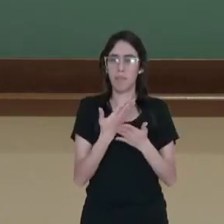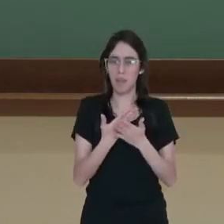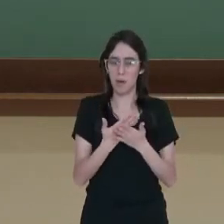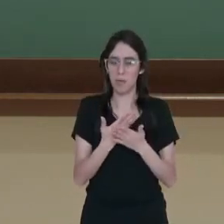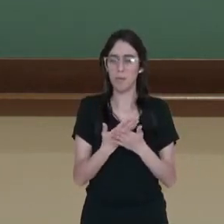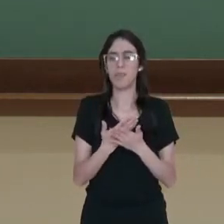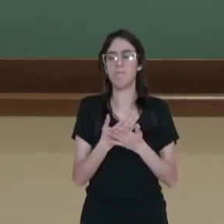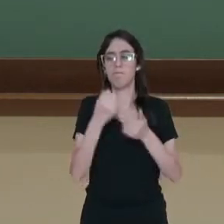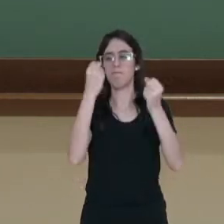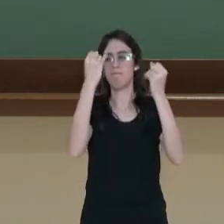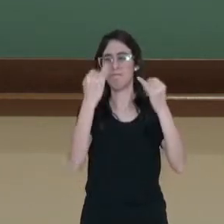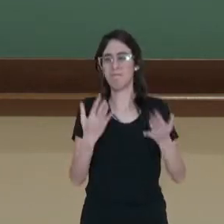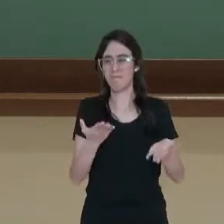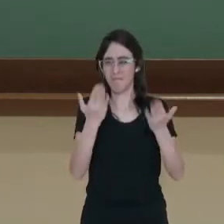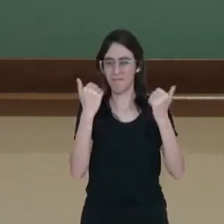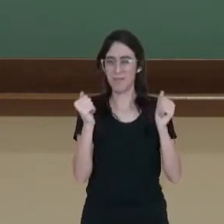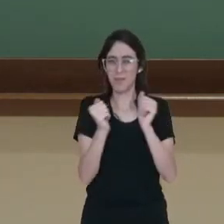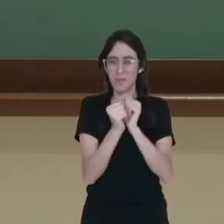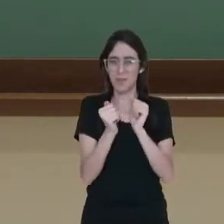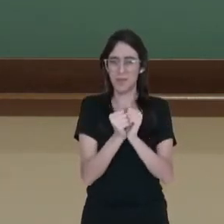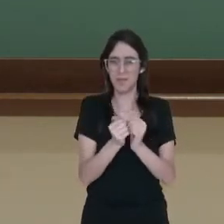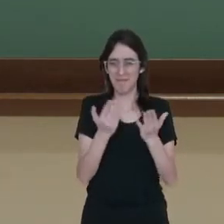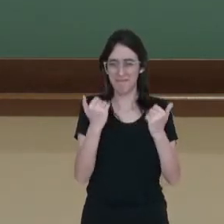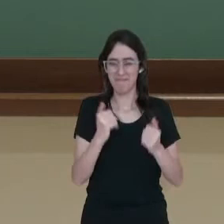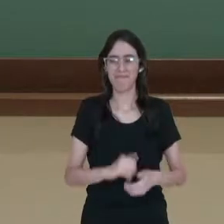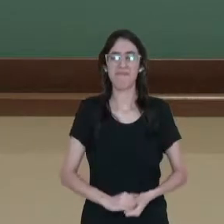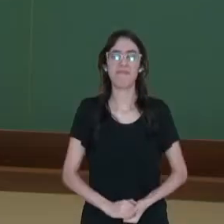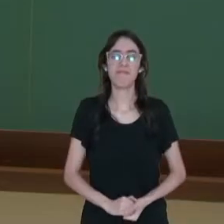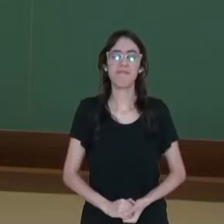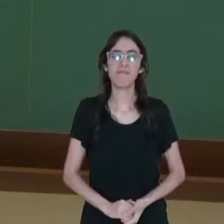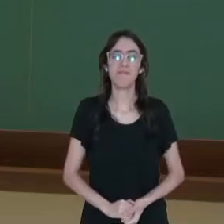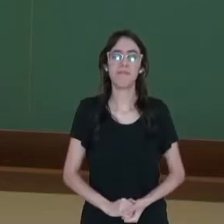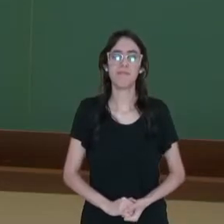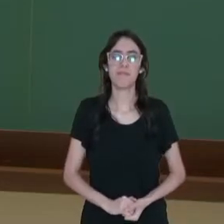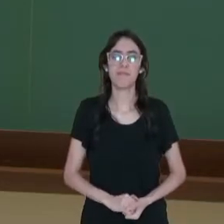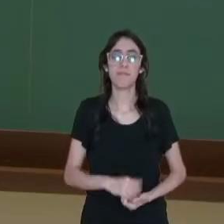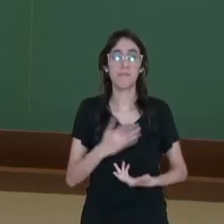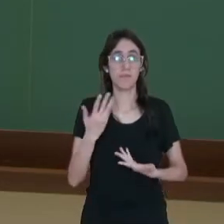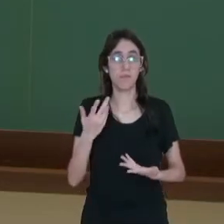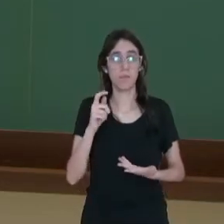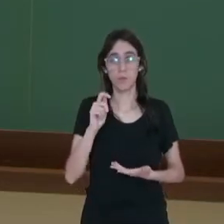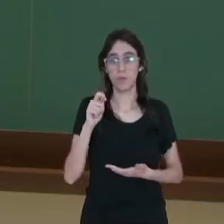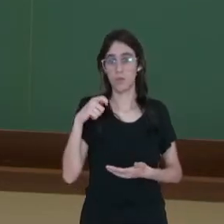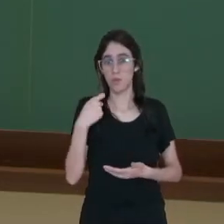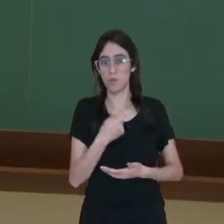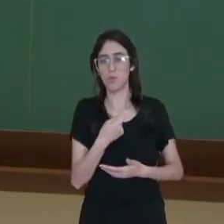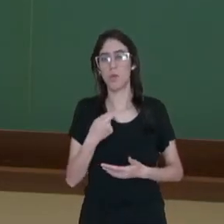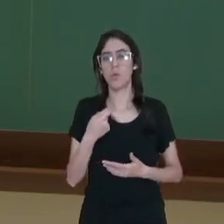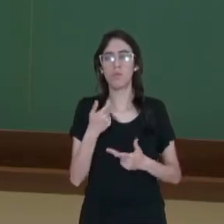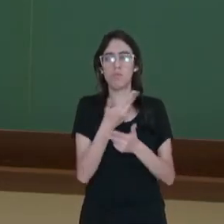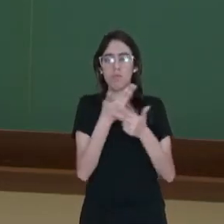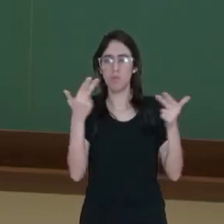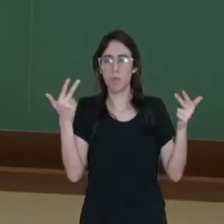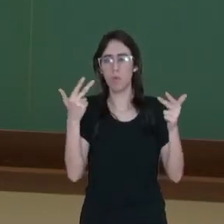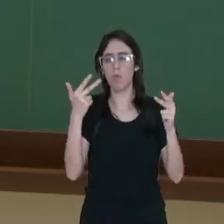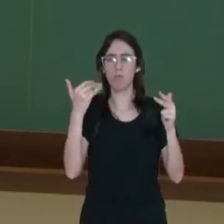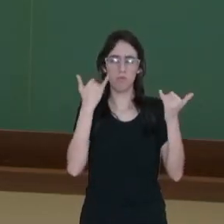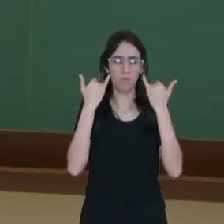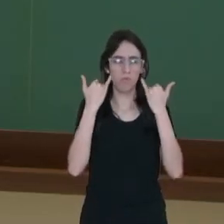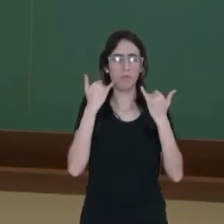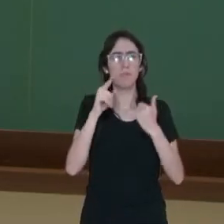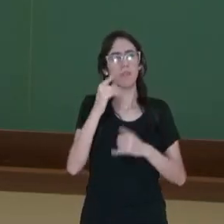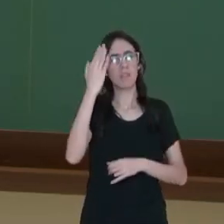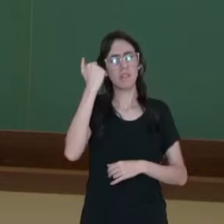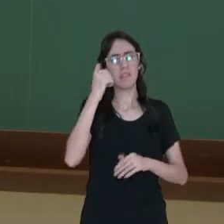nessa aula. Vem com a gente, bebê! E falando aí um pouco sobre atualidades, você já ouviu falar numa